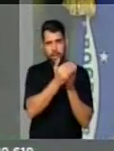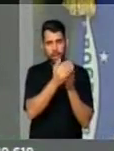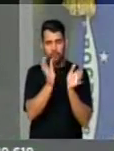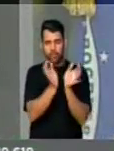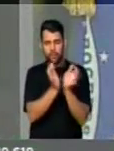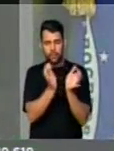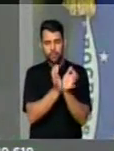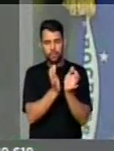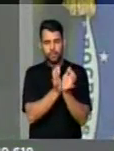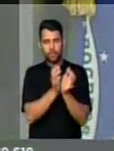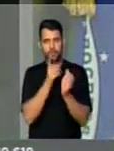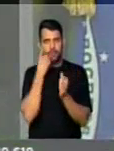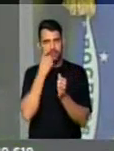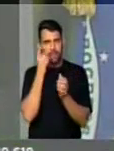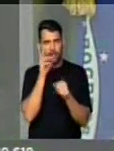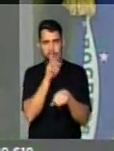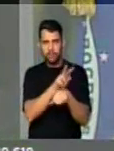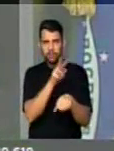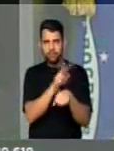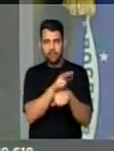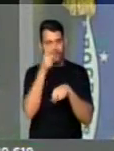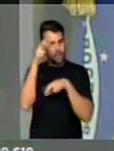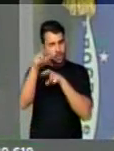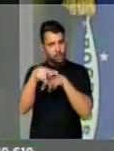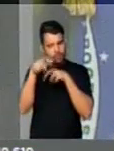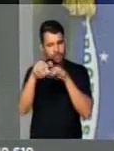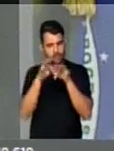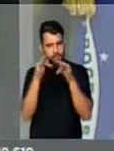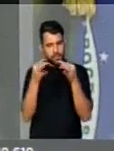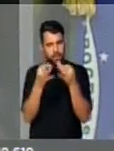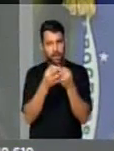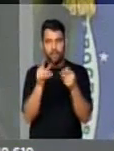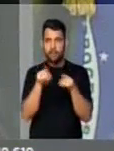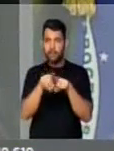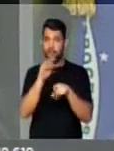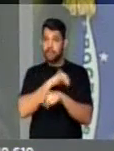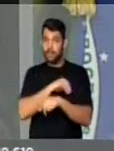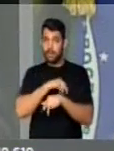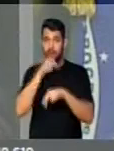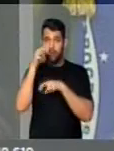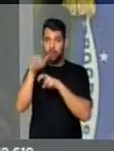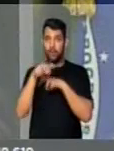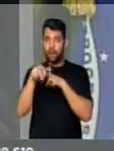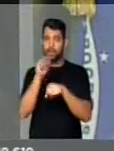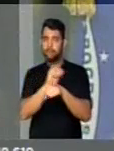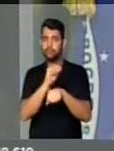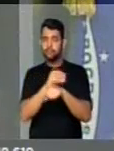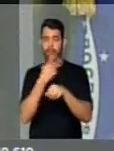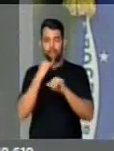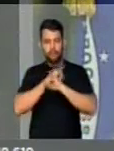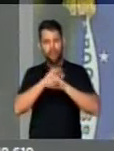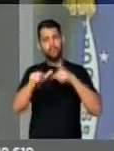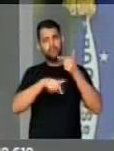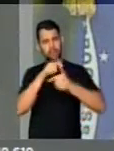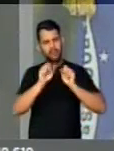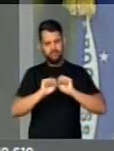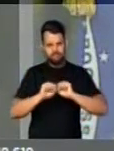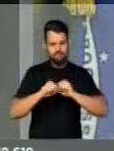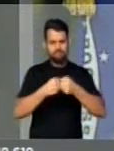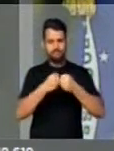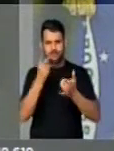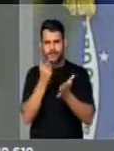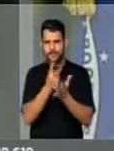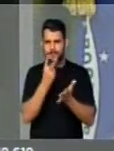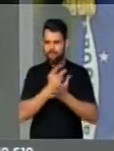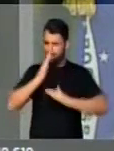Frente Parlamentar Defesa da Agricultura Familiar e dos Assalariados Rurais. Destaco aqui o trabalho incansável,